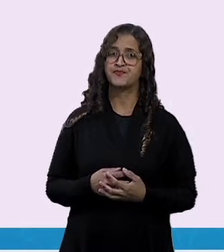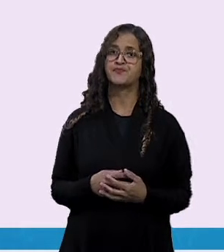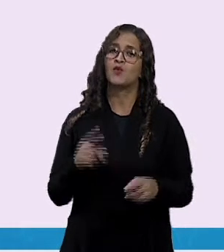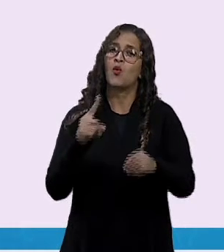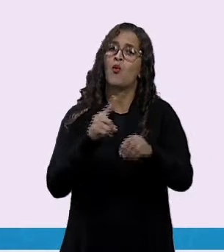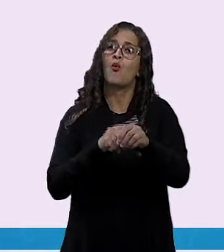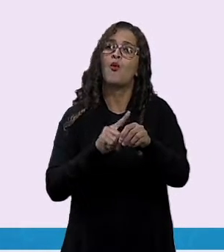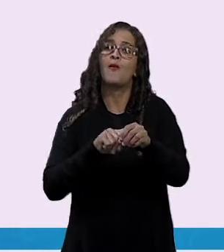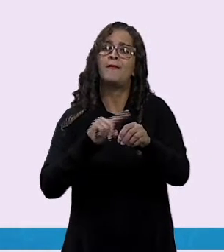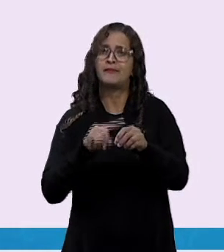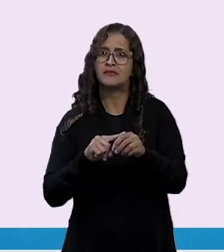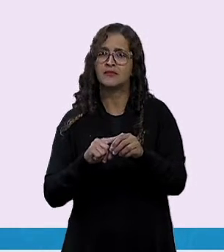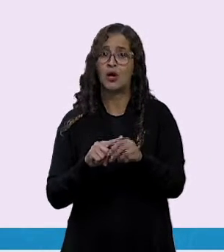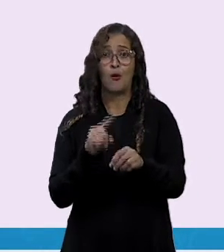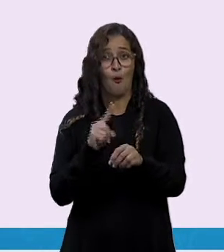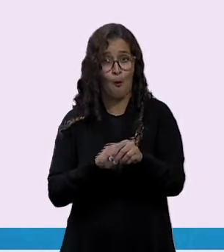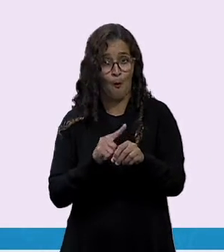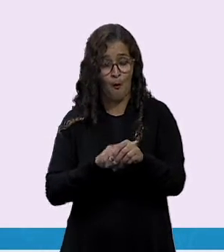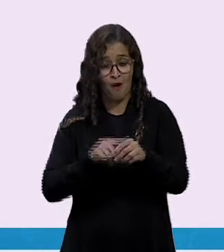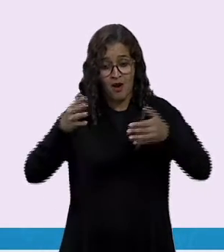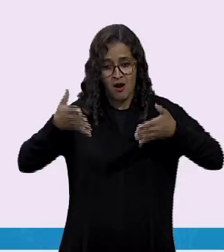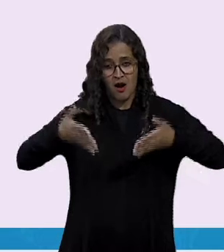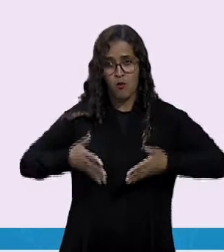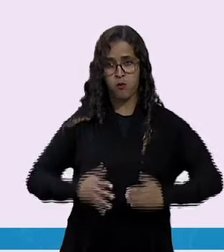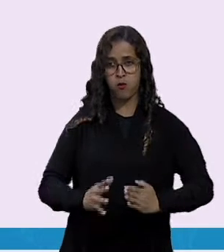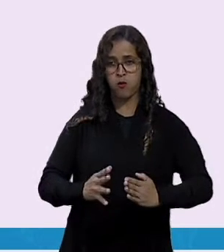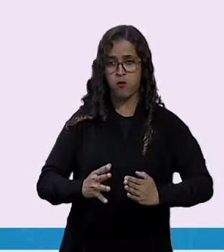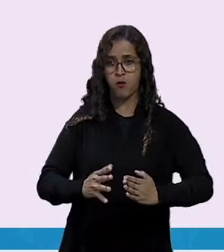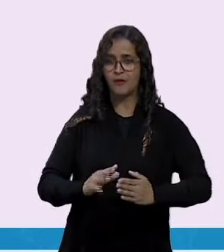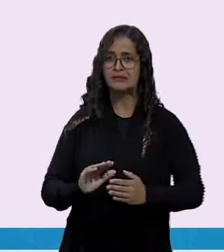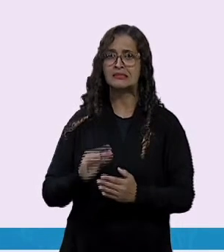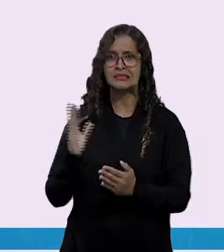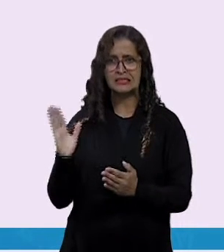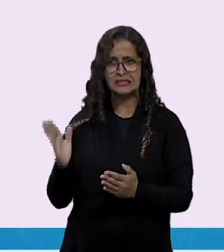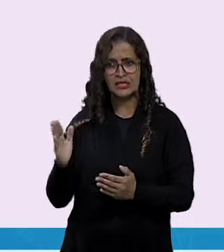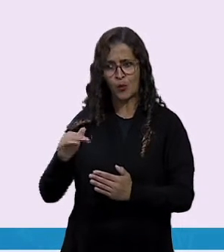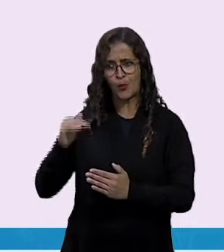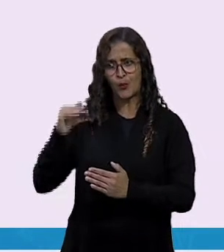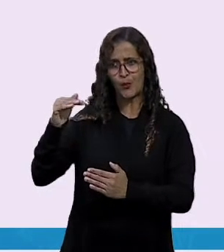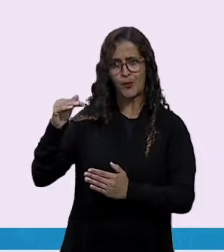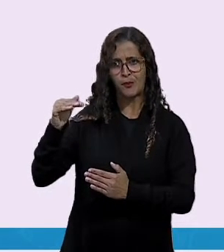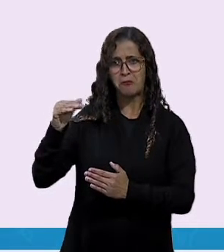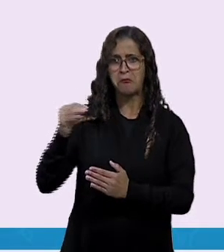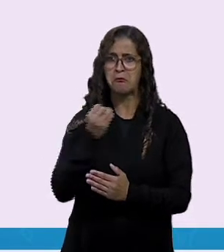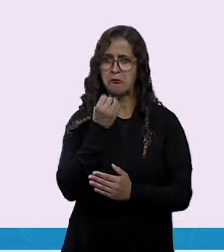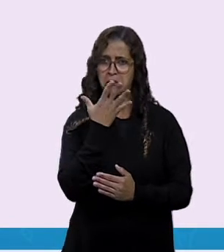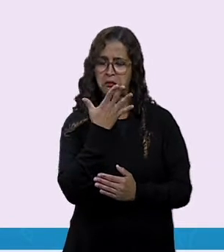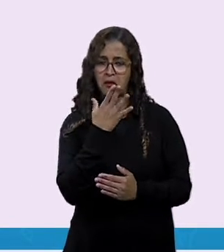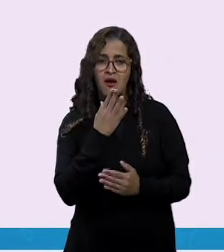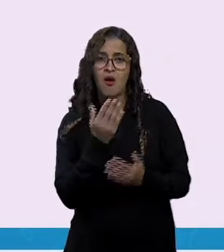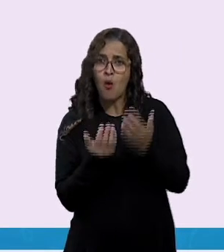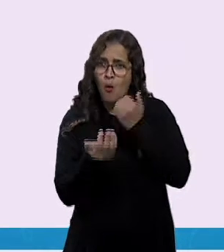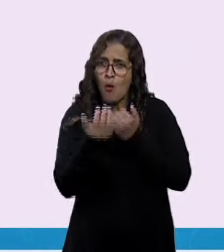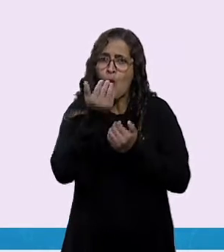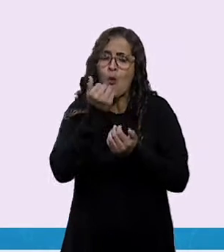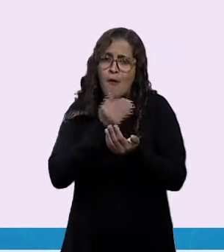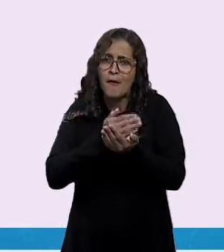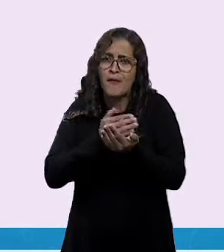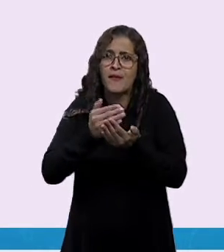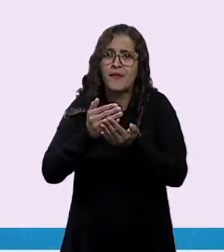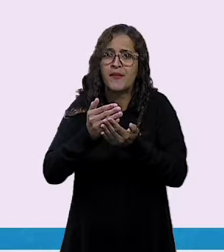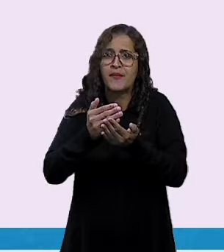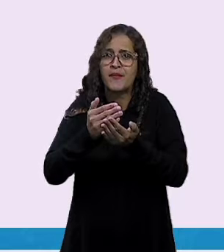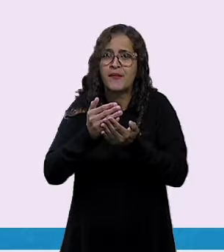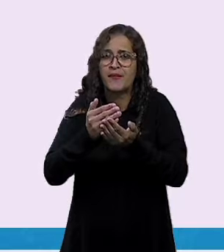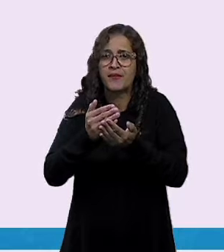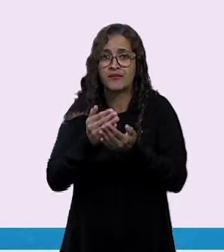momento do seu nascimento, O bebê já nasce num tamanho bom para poder se alimentar, aí já entra a alimentação que a